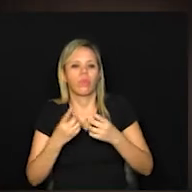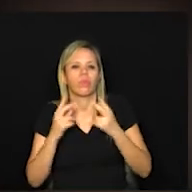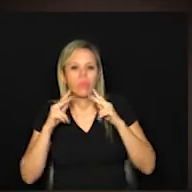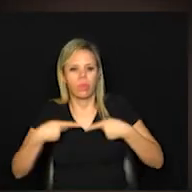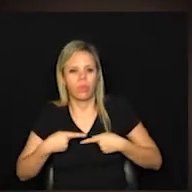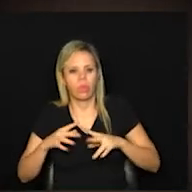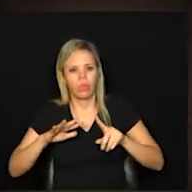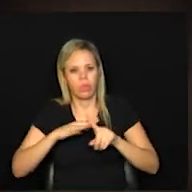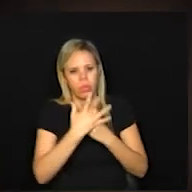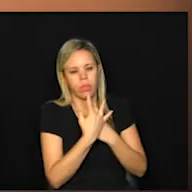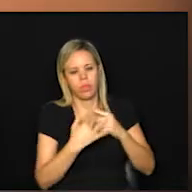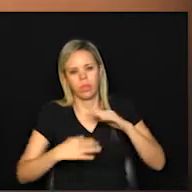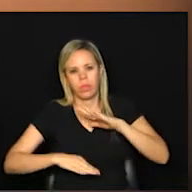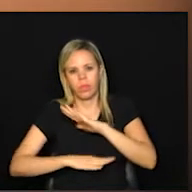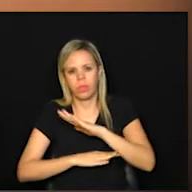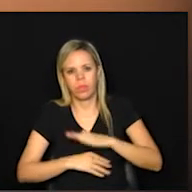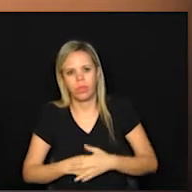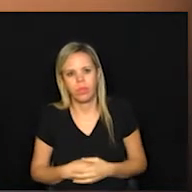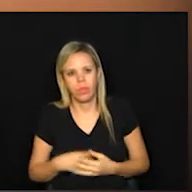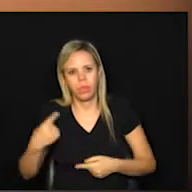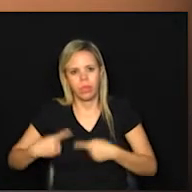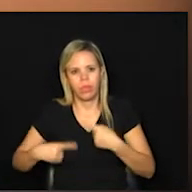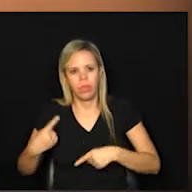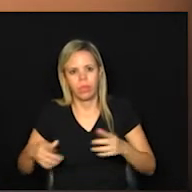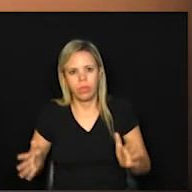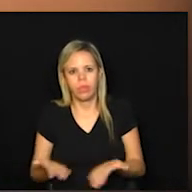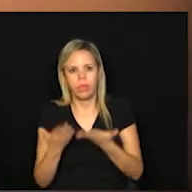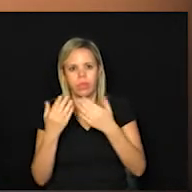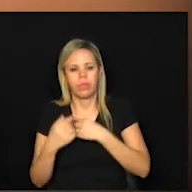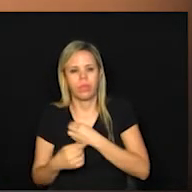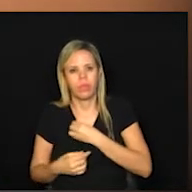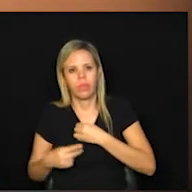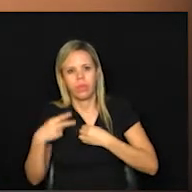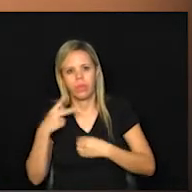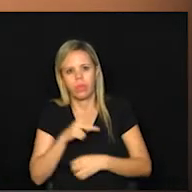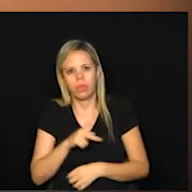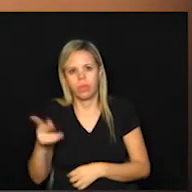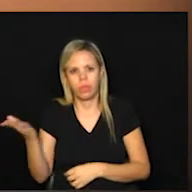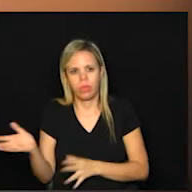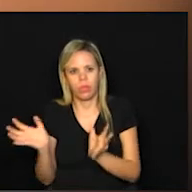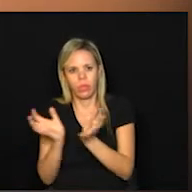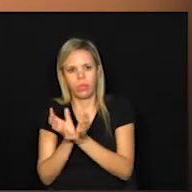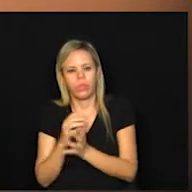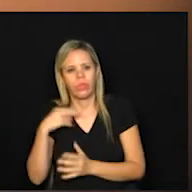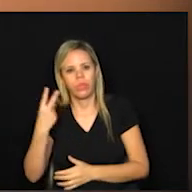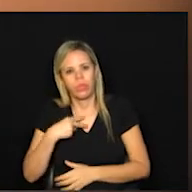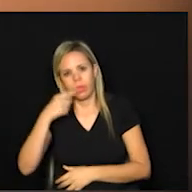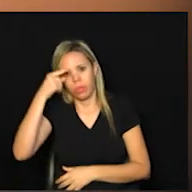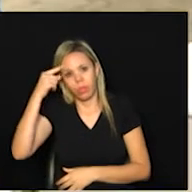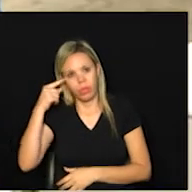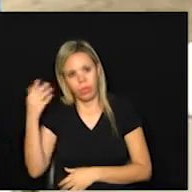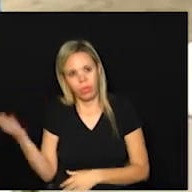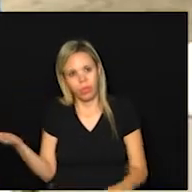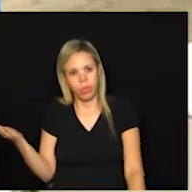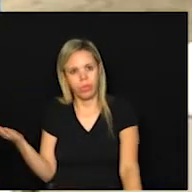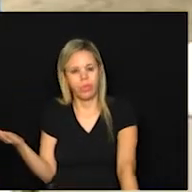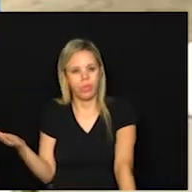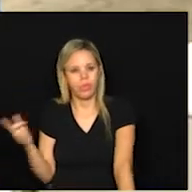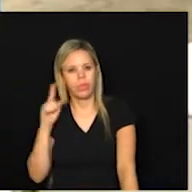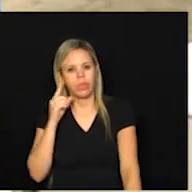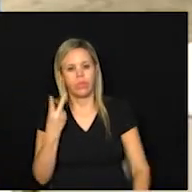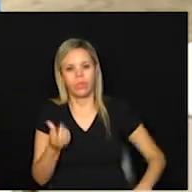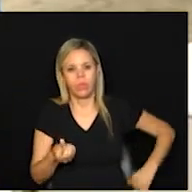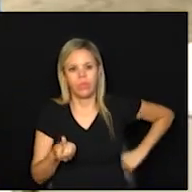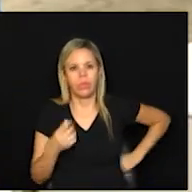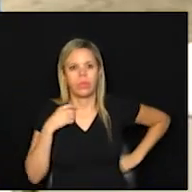e Cidadania da Câmara. A discussão foi conduzida pela presidente do grupo, a vereadora Paola Miguel. Então, no dia 26